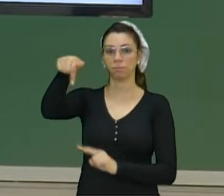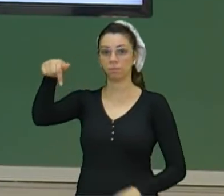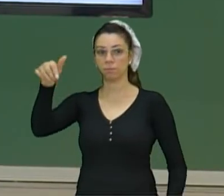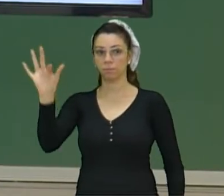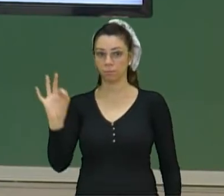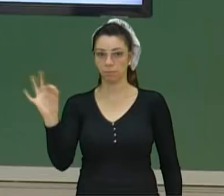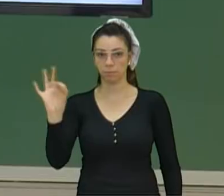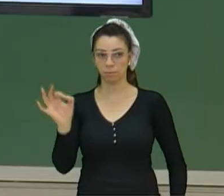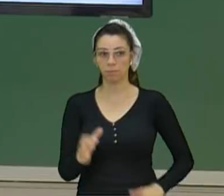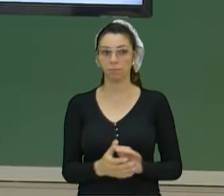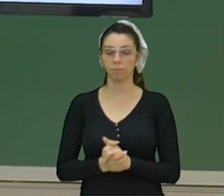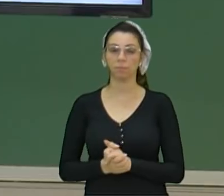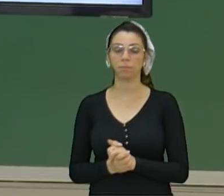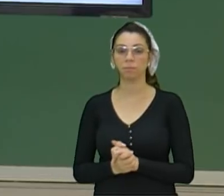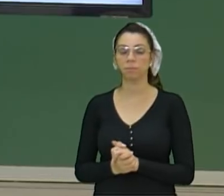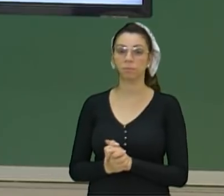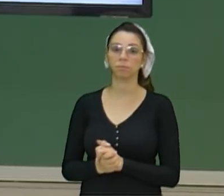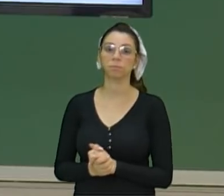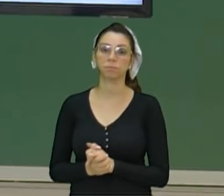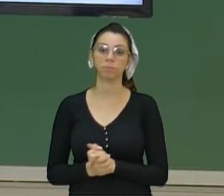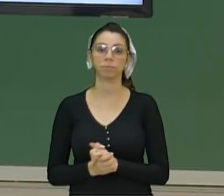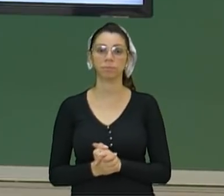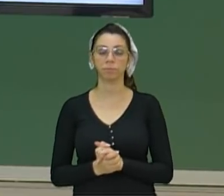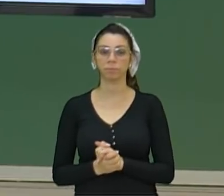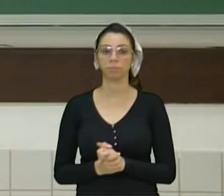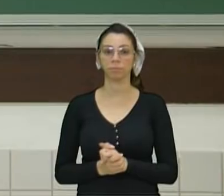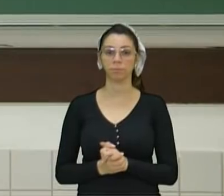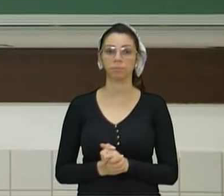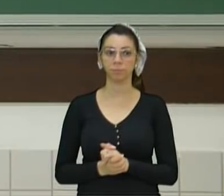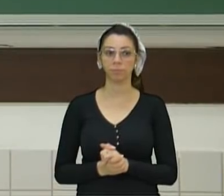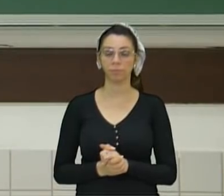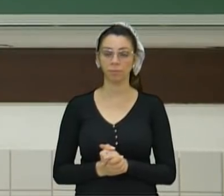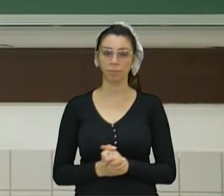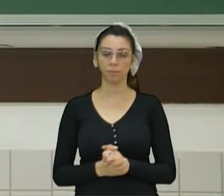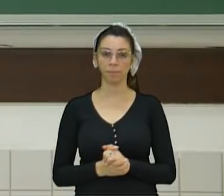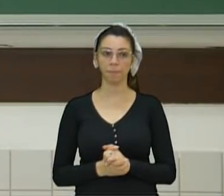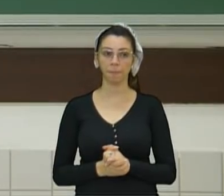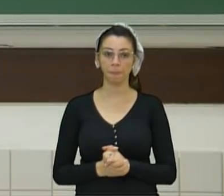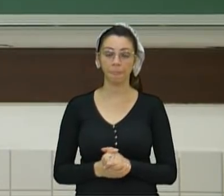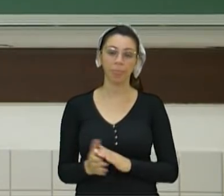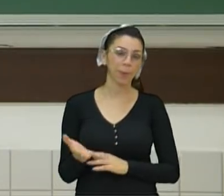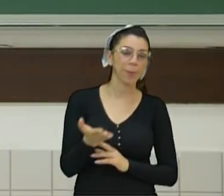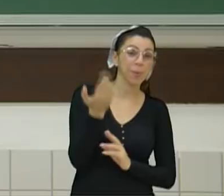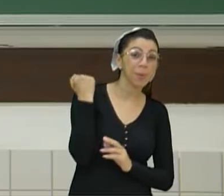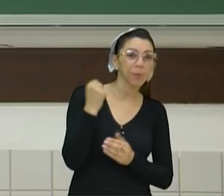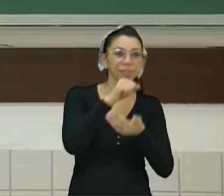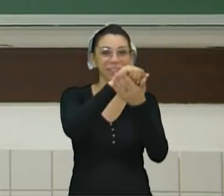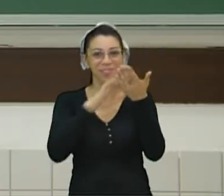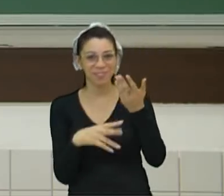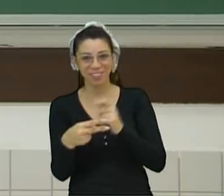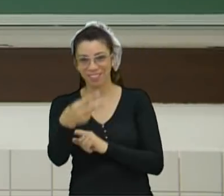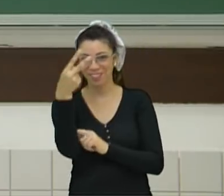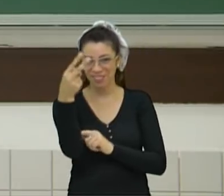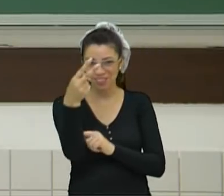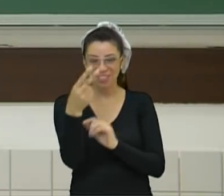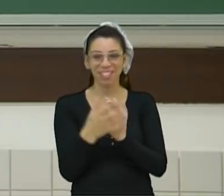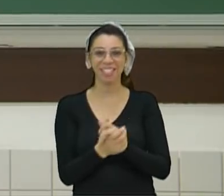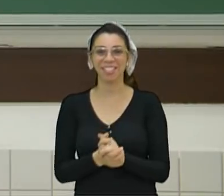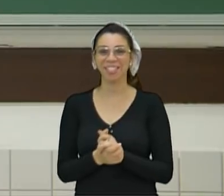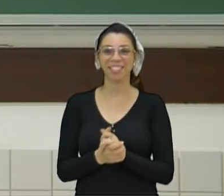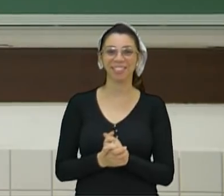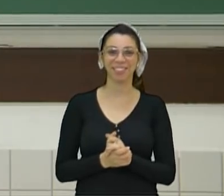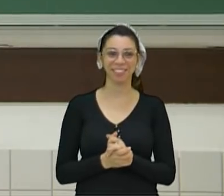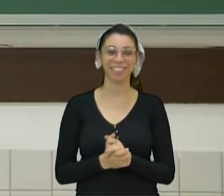2,77. Multiplicamos esse resultado aqui por 100, tá bom? Então, bora lá para a atividade 2? Vamos fazer mais